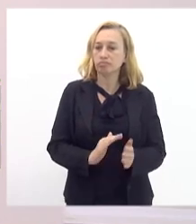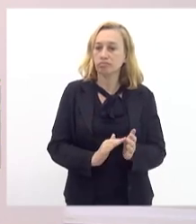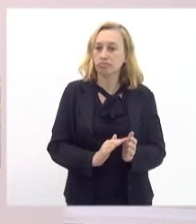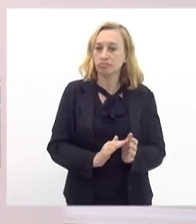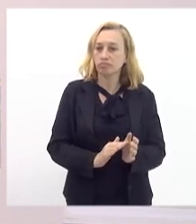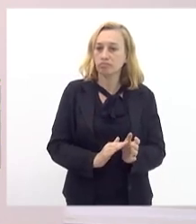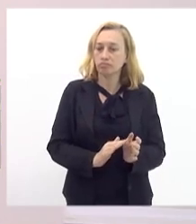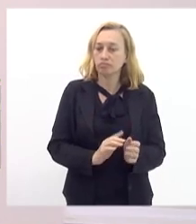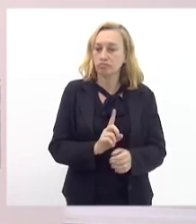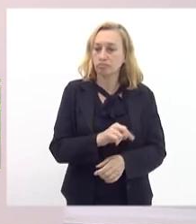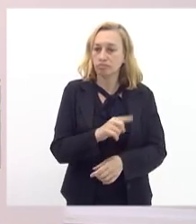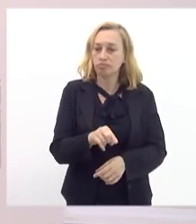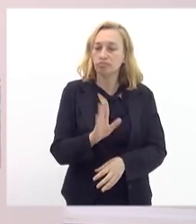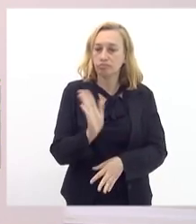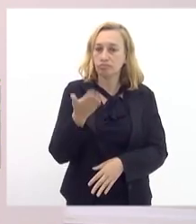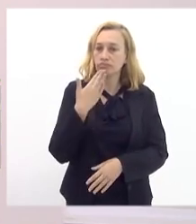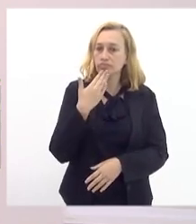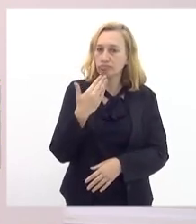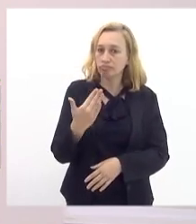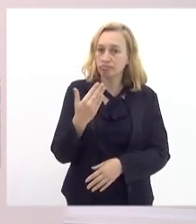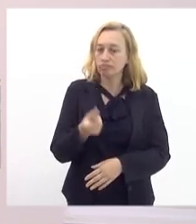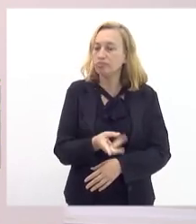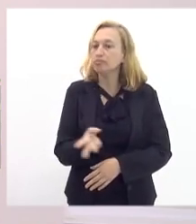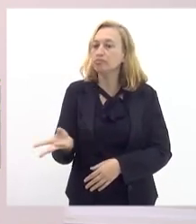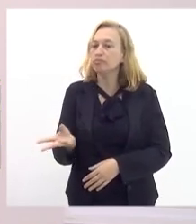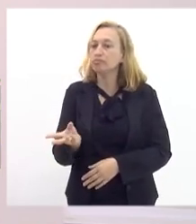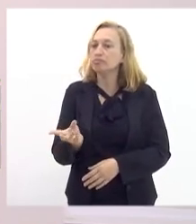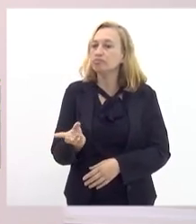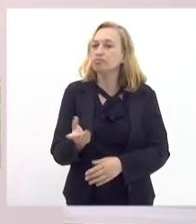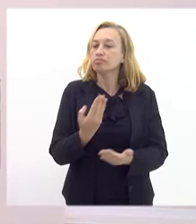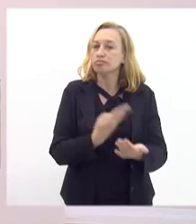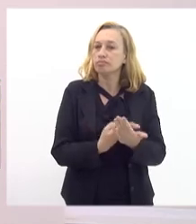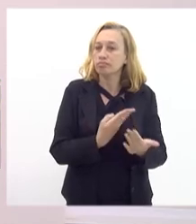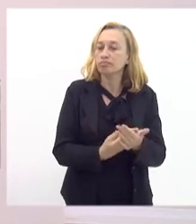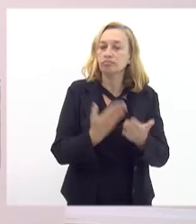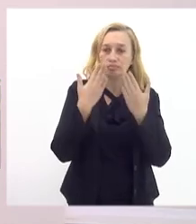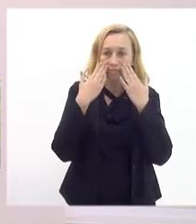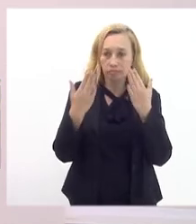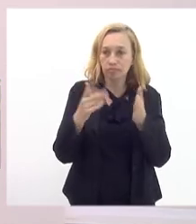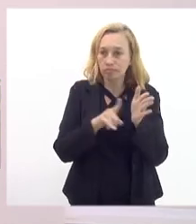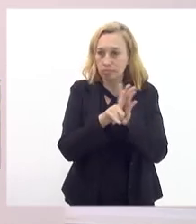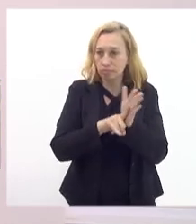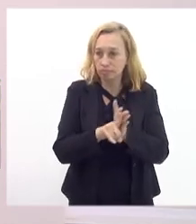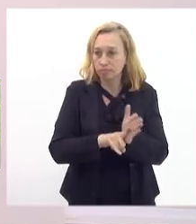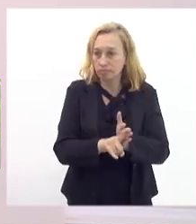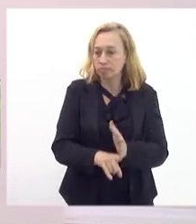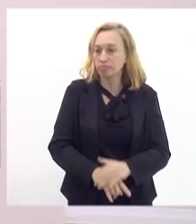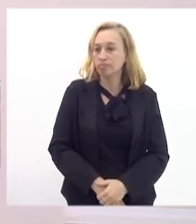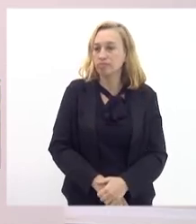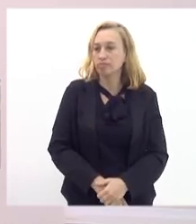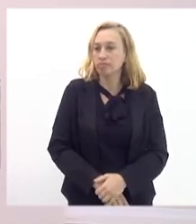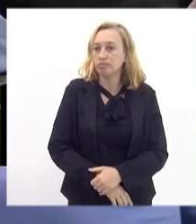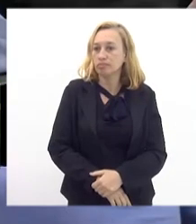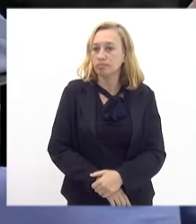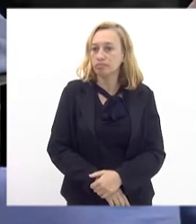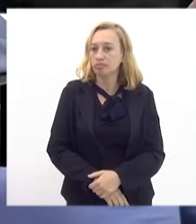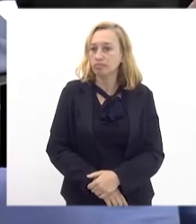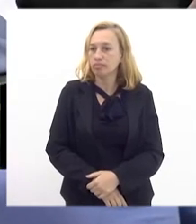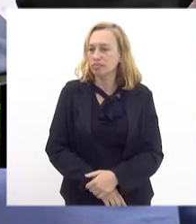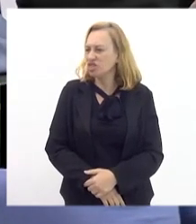a gente já que solicitou a quantidade de fundamental ele já apresentaram a gente tá em análises a resposta